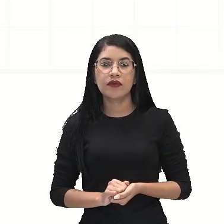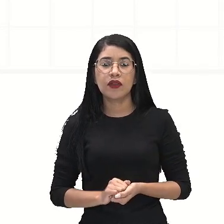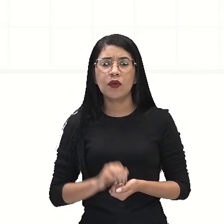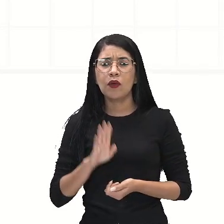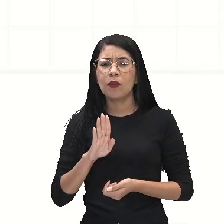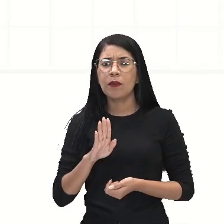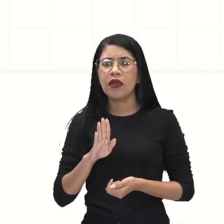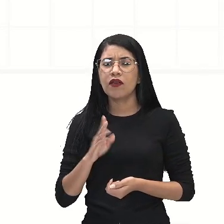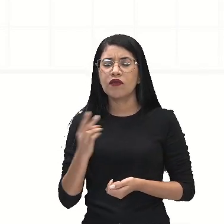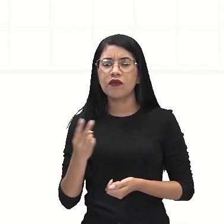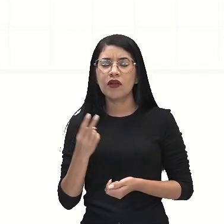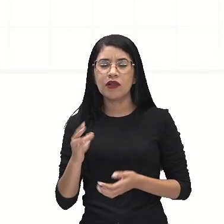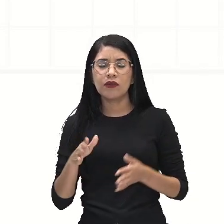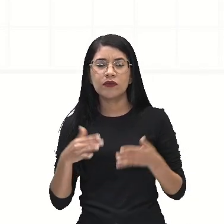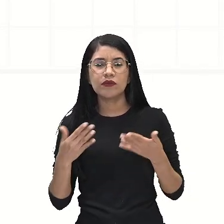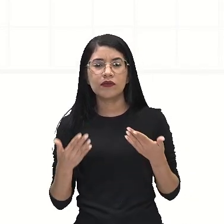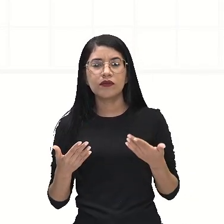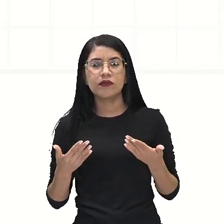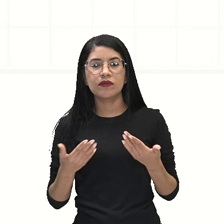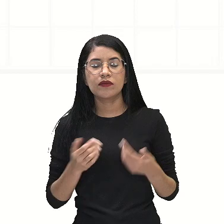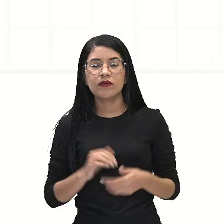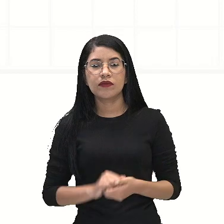b? O b vale